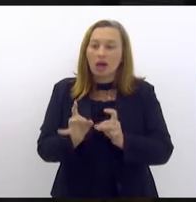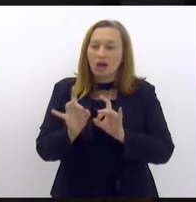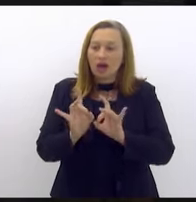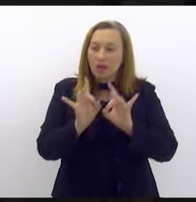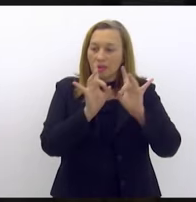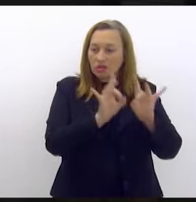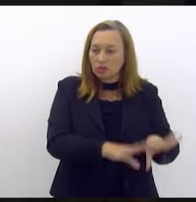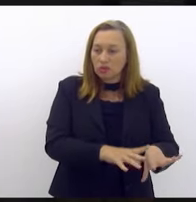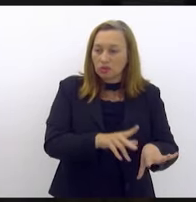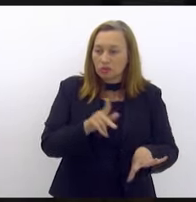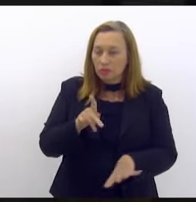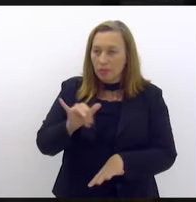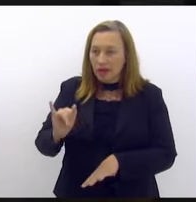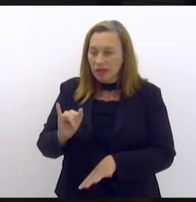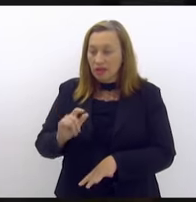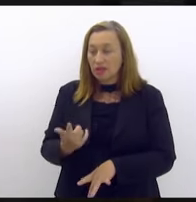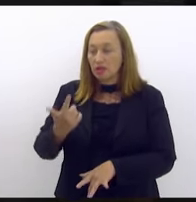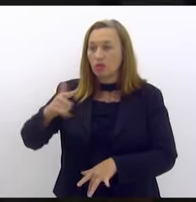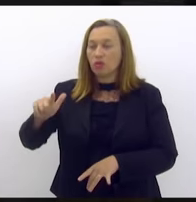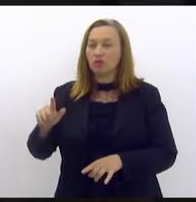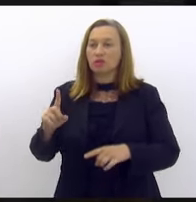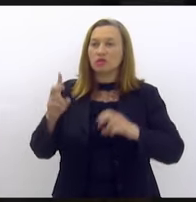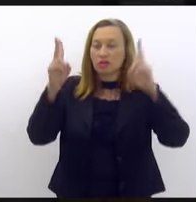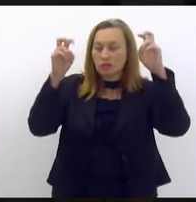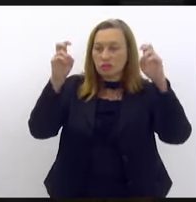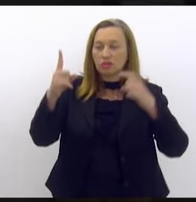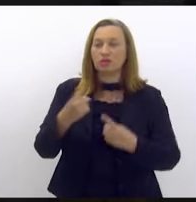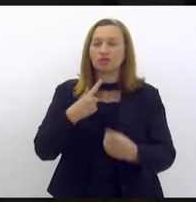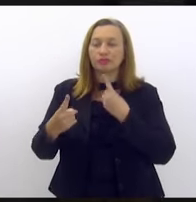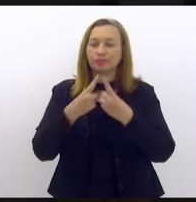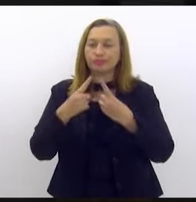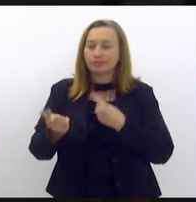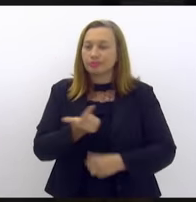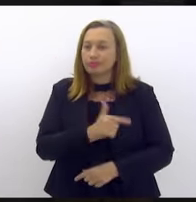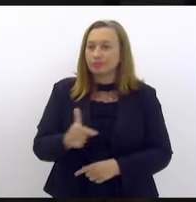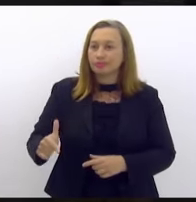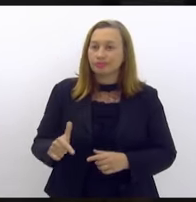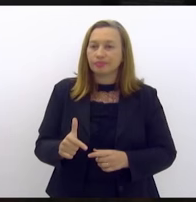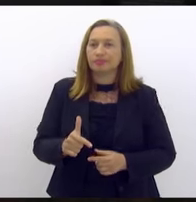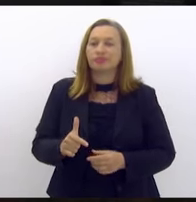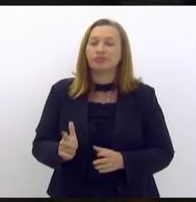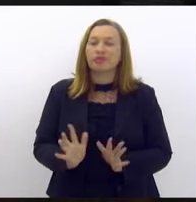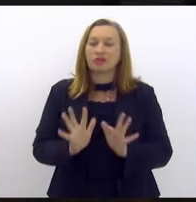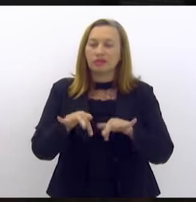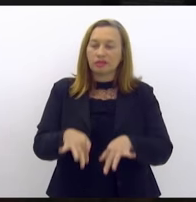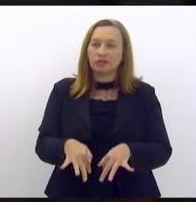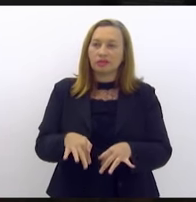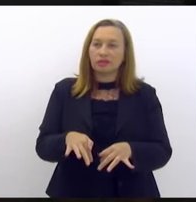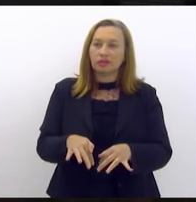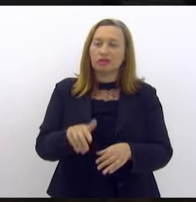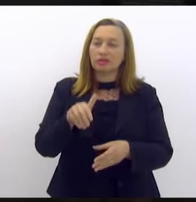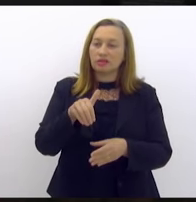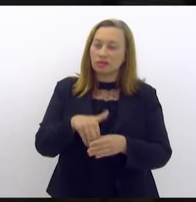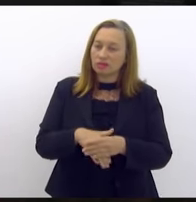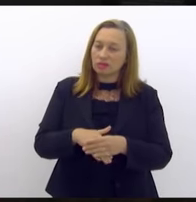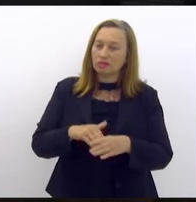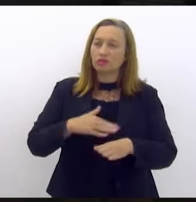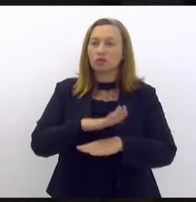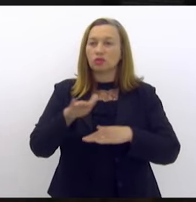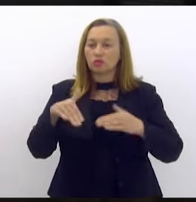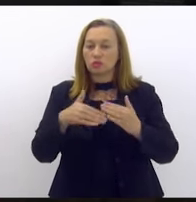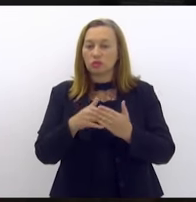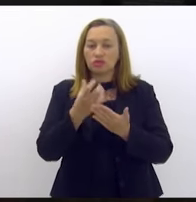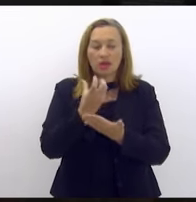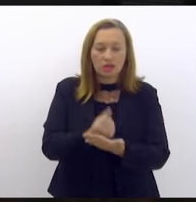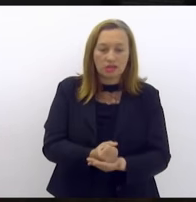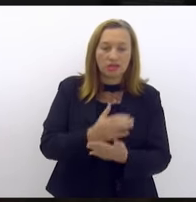dar outras providências. Em discussão, não havendo quem queira discutir, encerrada a discussão. Em votação, os